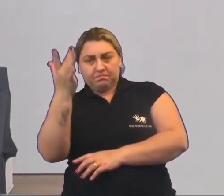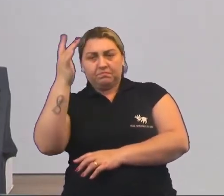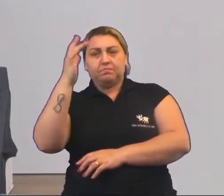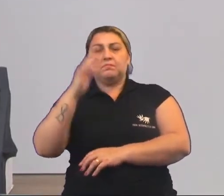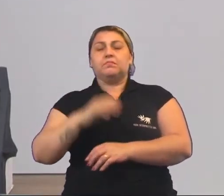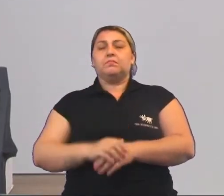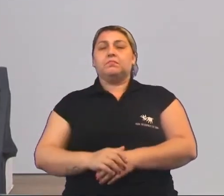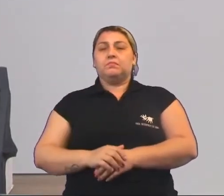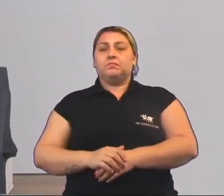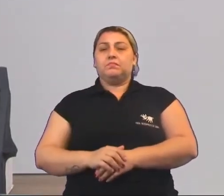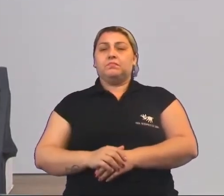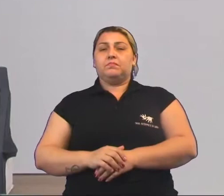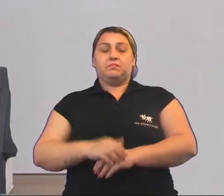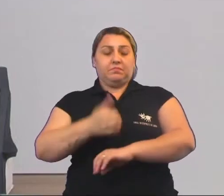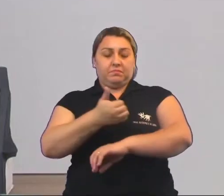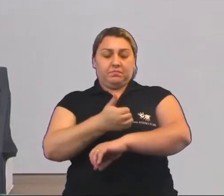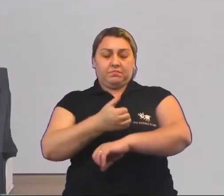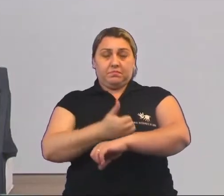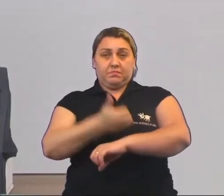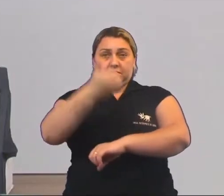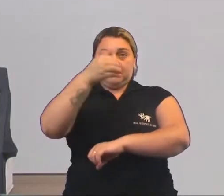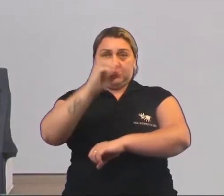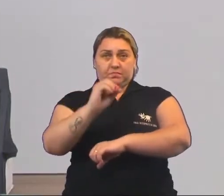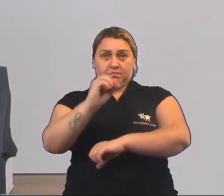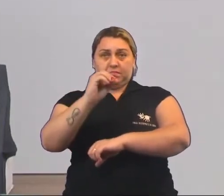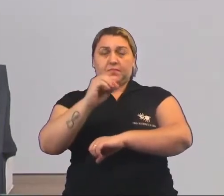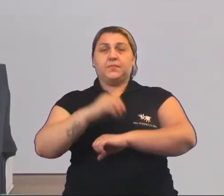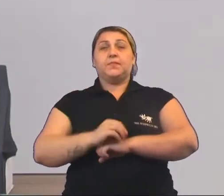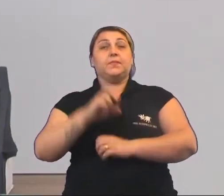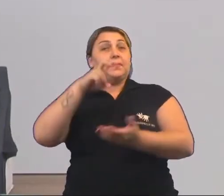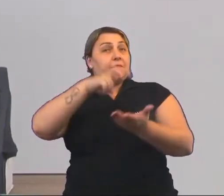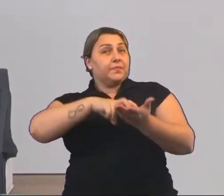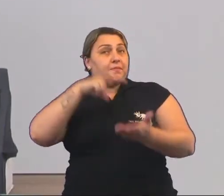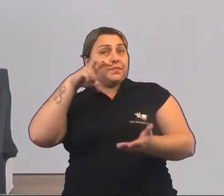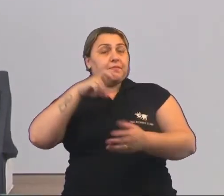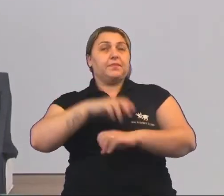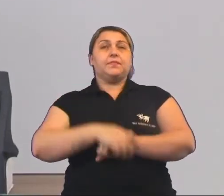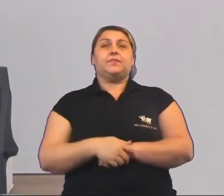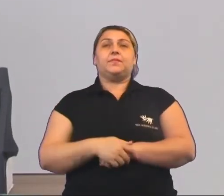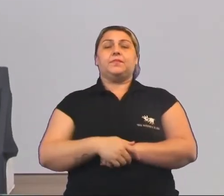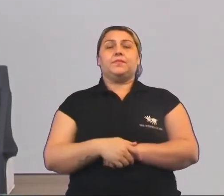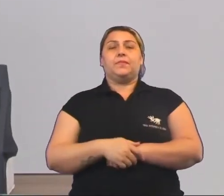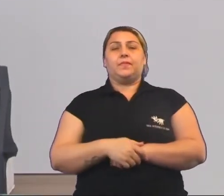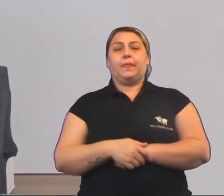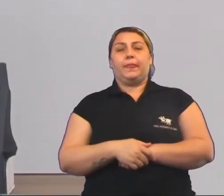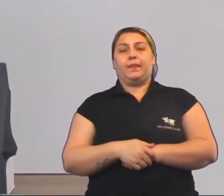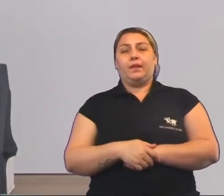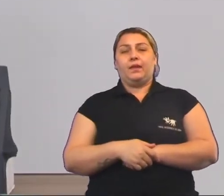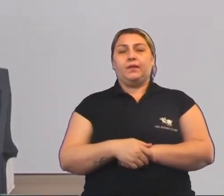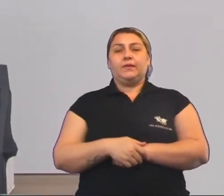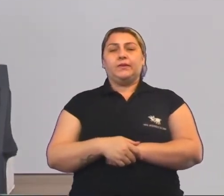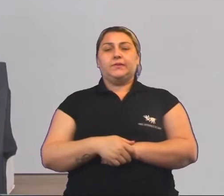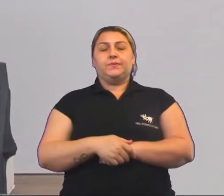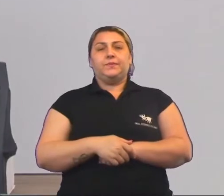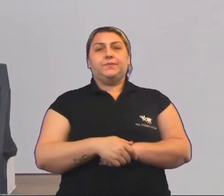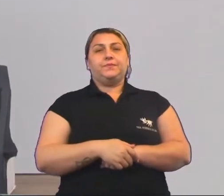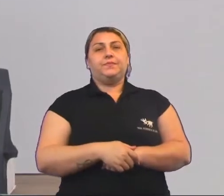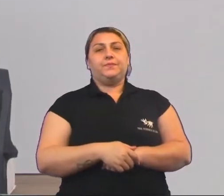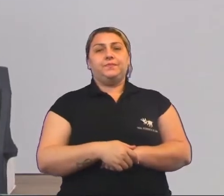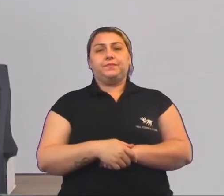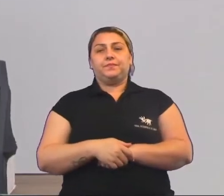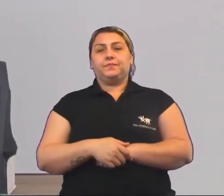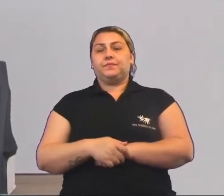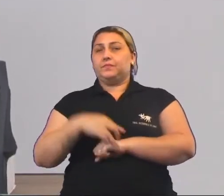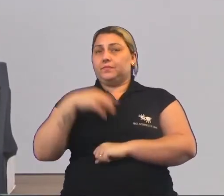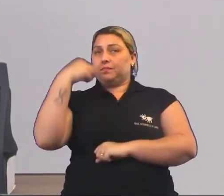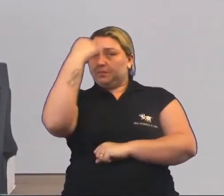9, 10. 9. E agora, para ser 10, né? Vai se passar